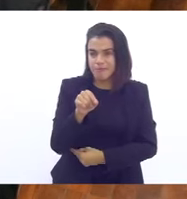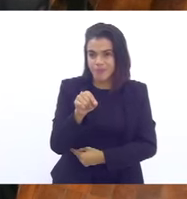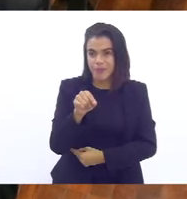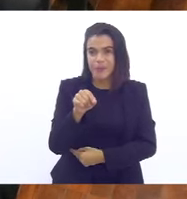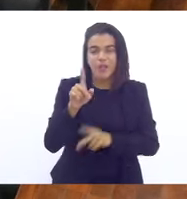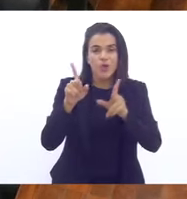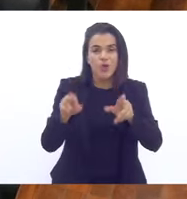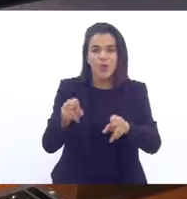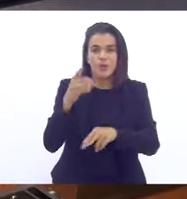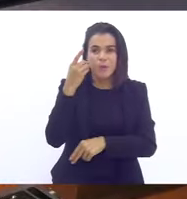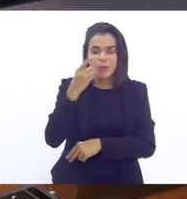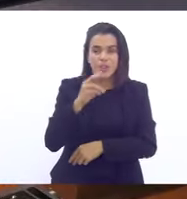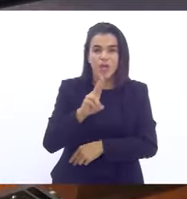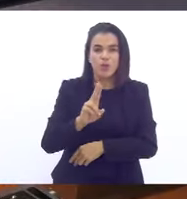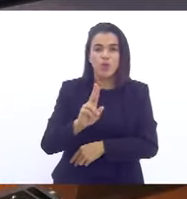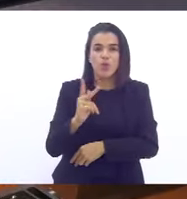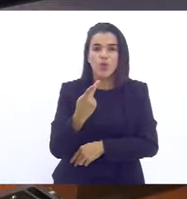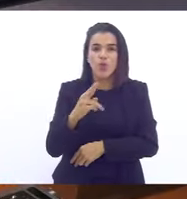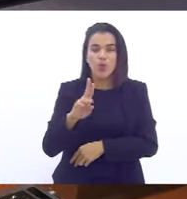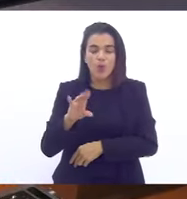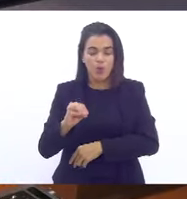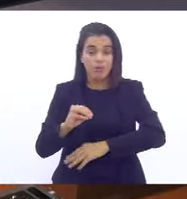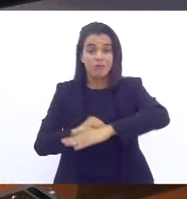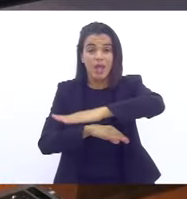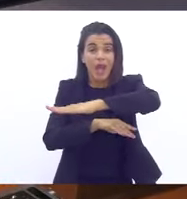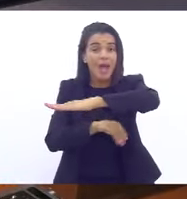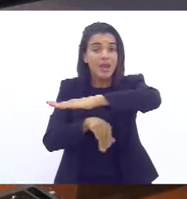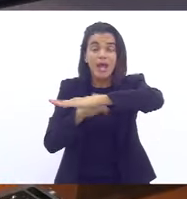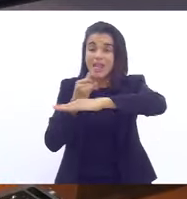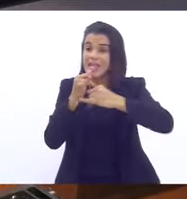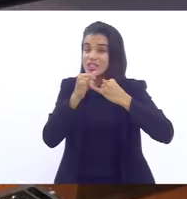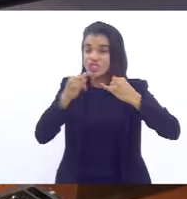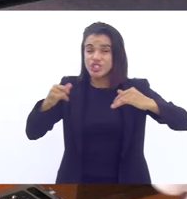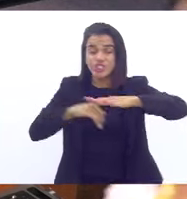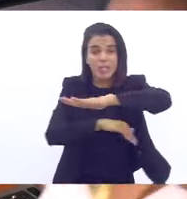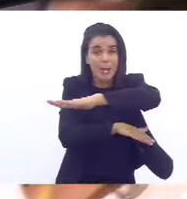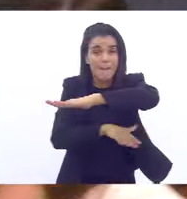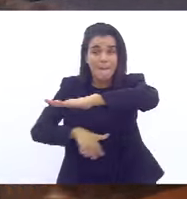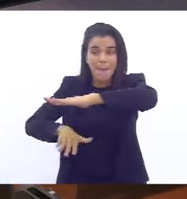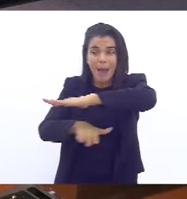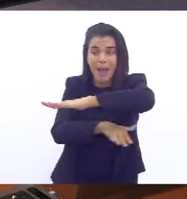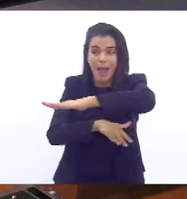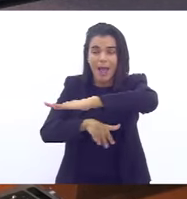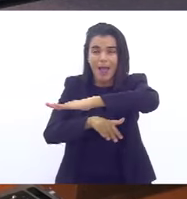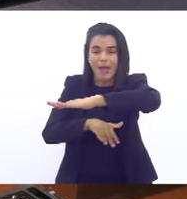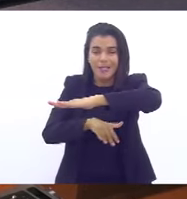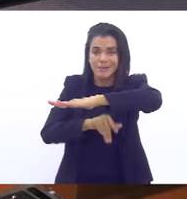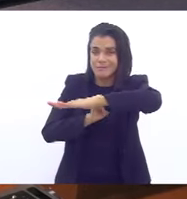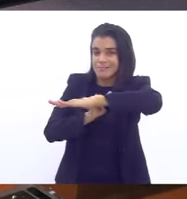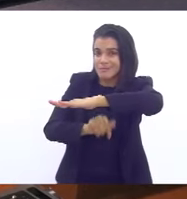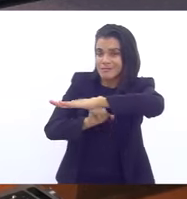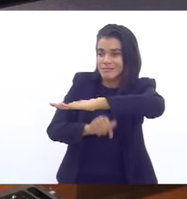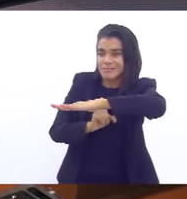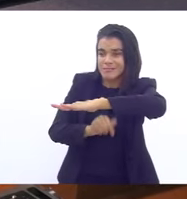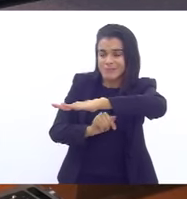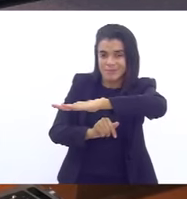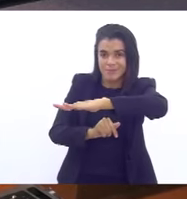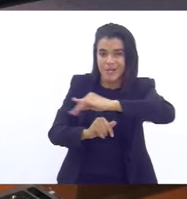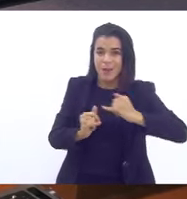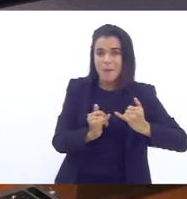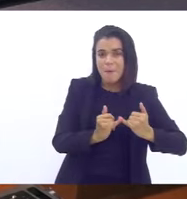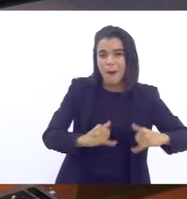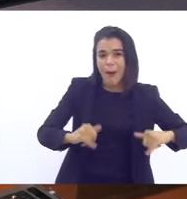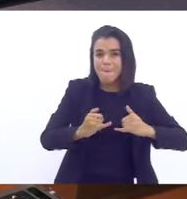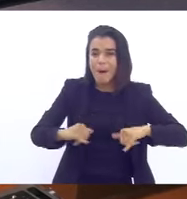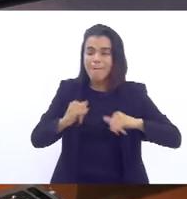Hugo Leal falou, subterrânea, assim como no município do Rio de Janeiro e em demais municípios, que isso ia